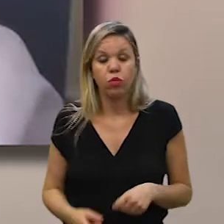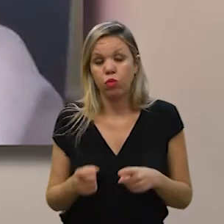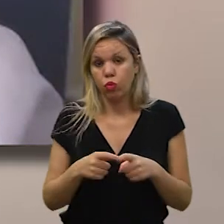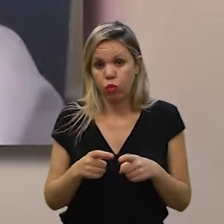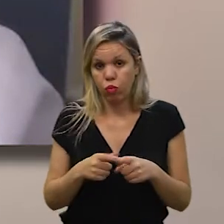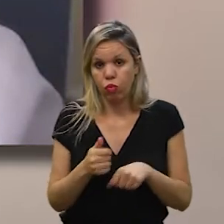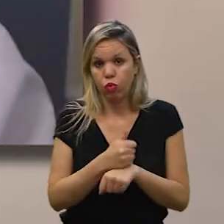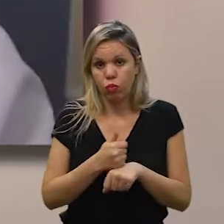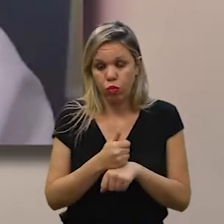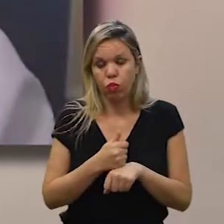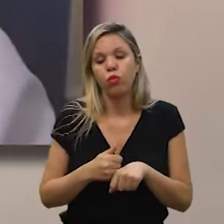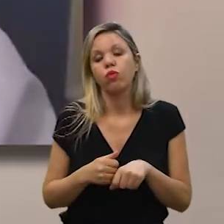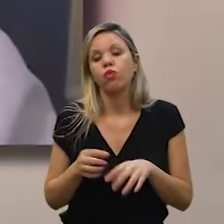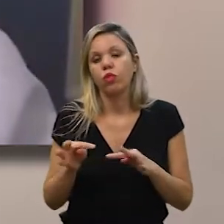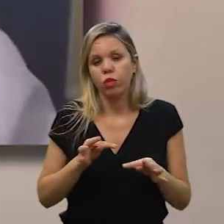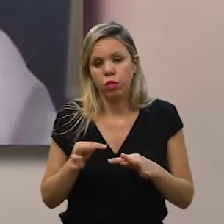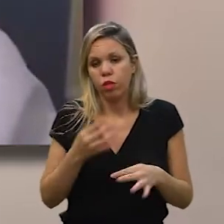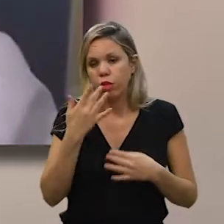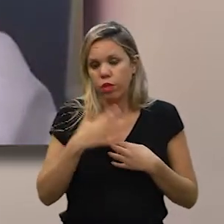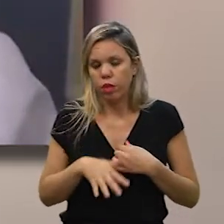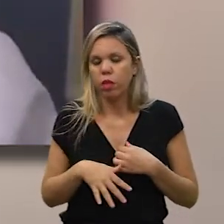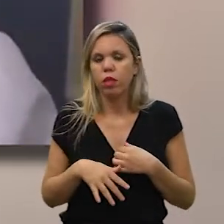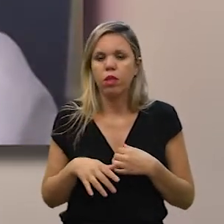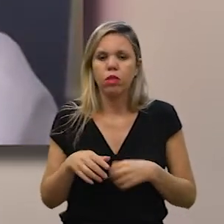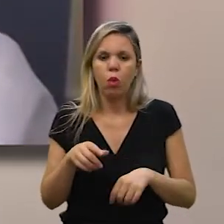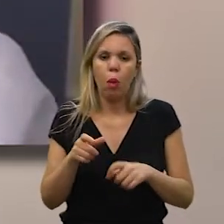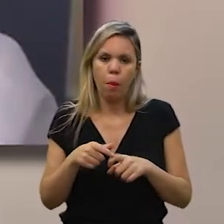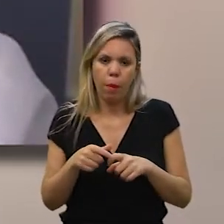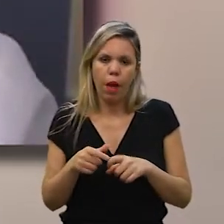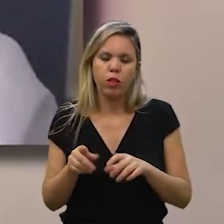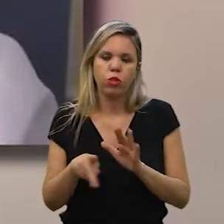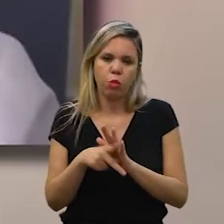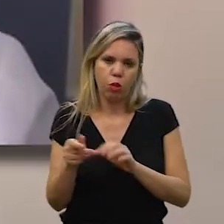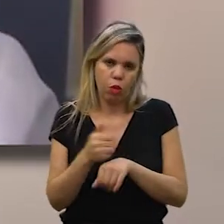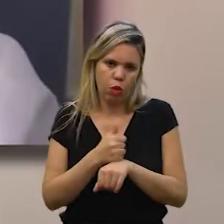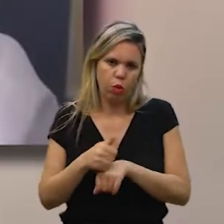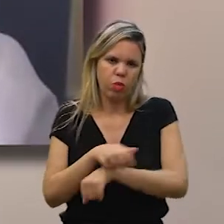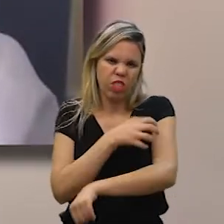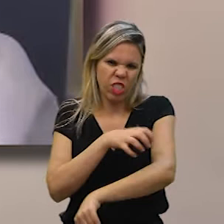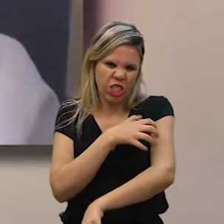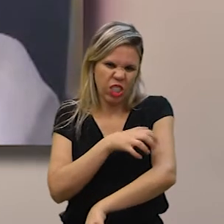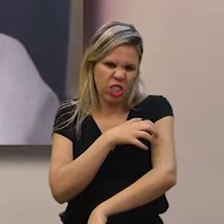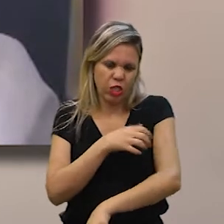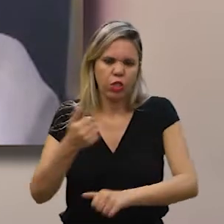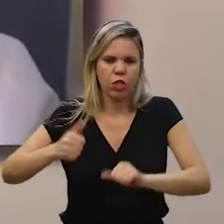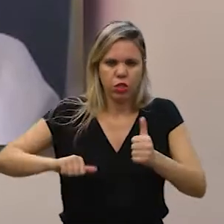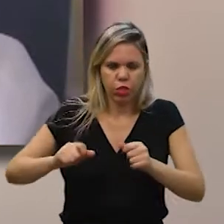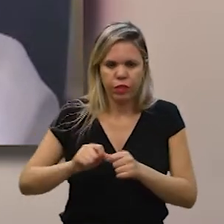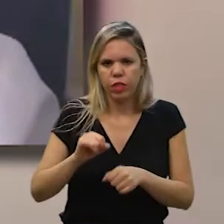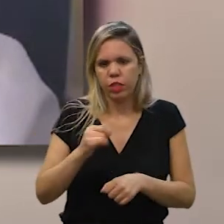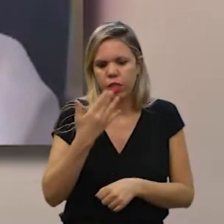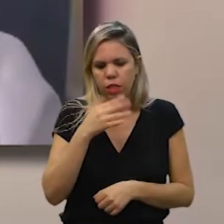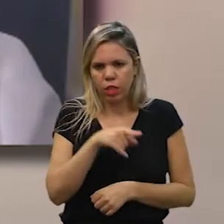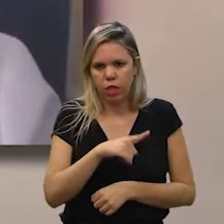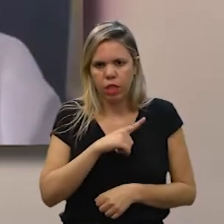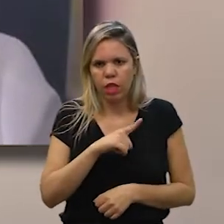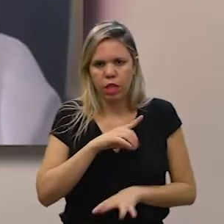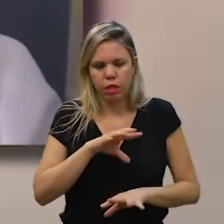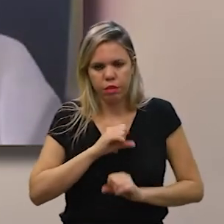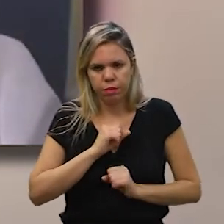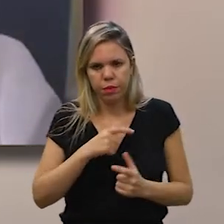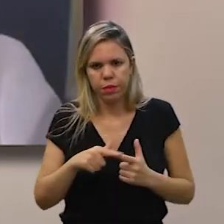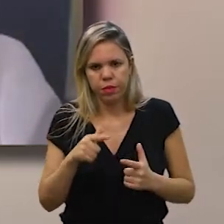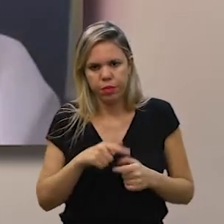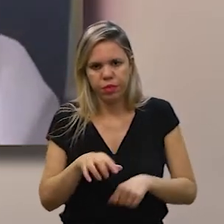o médico, o pediatra ou então o alergista, ele teria que fazer uma avaliação para ver se a criança desenvolveu